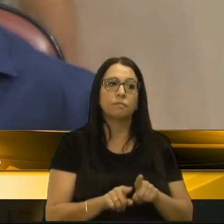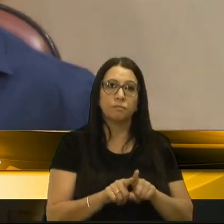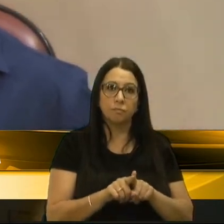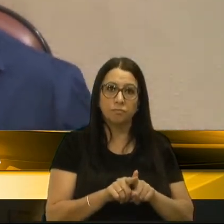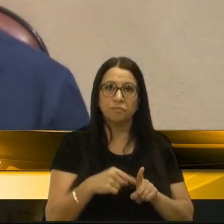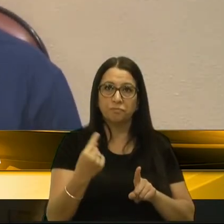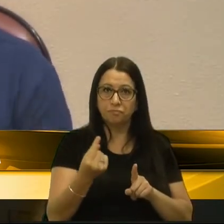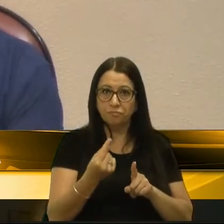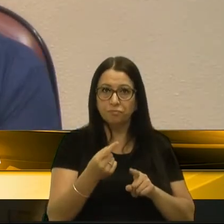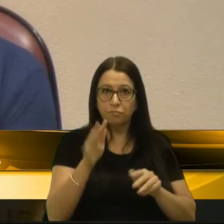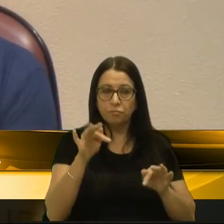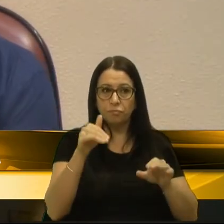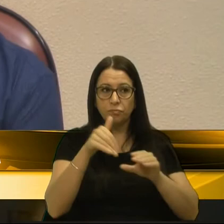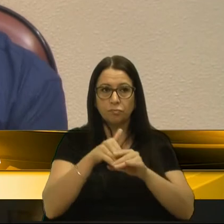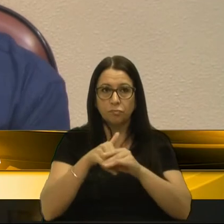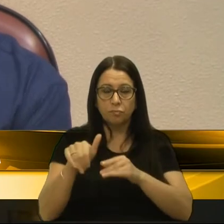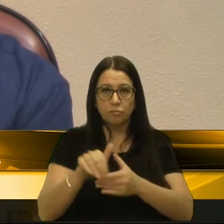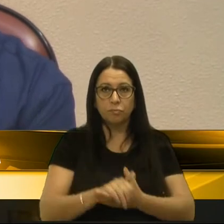Encerrada a votação.